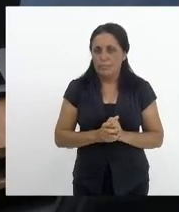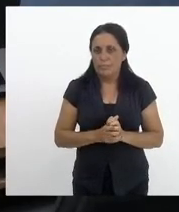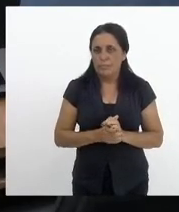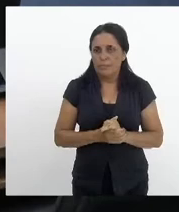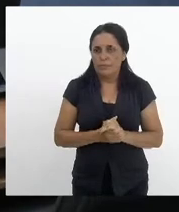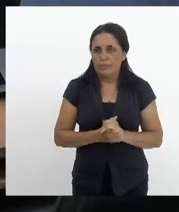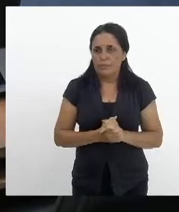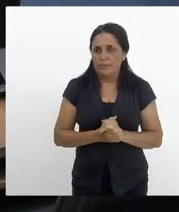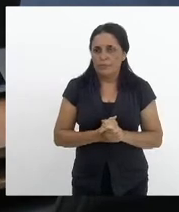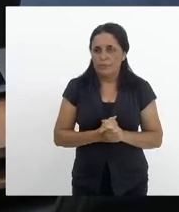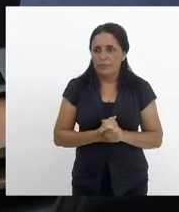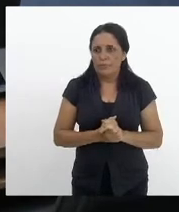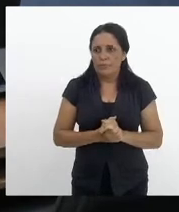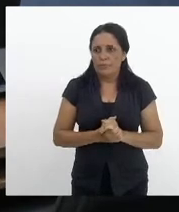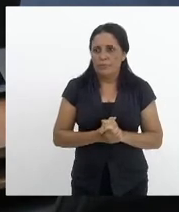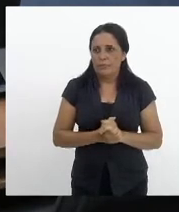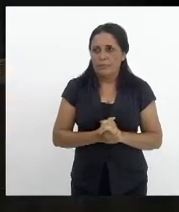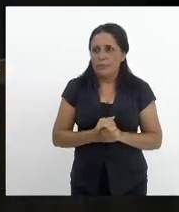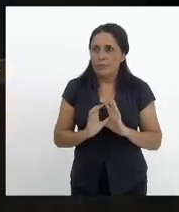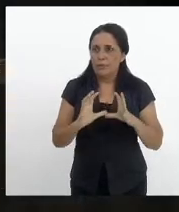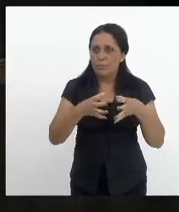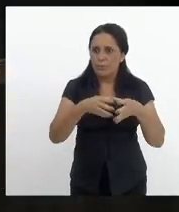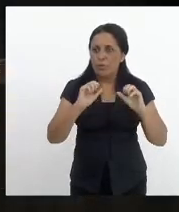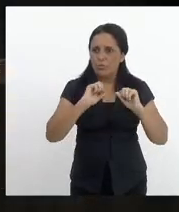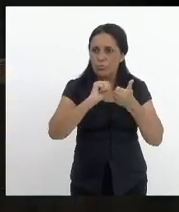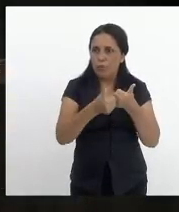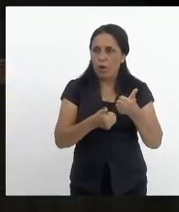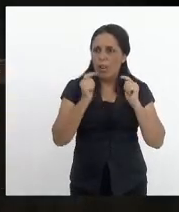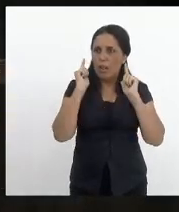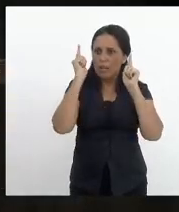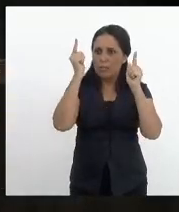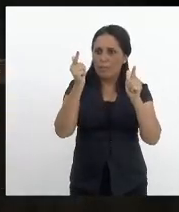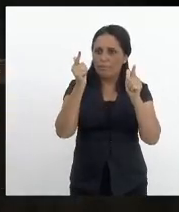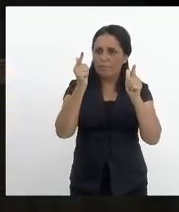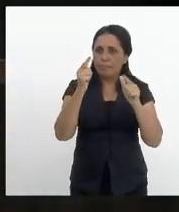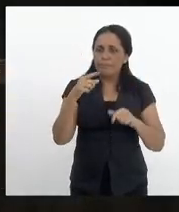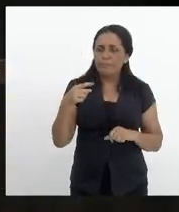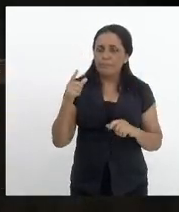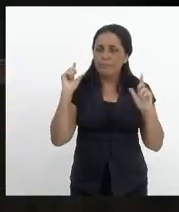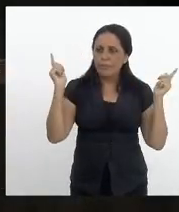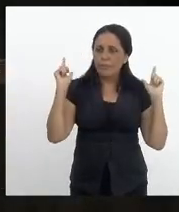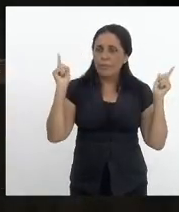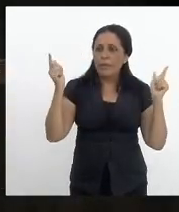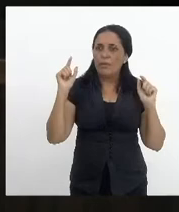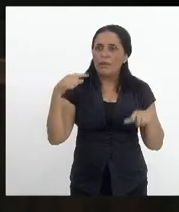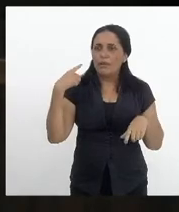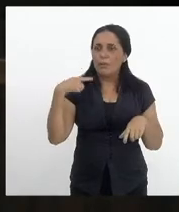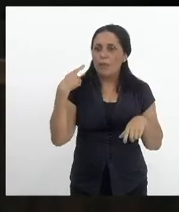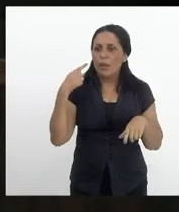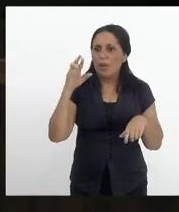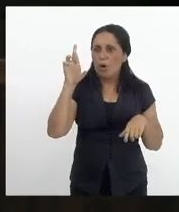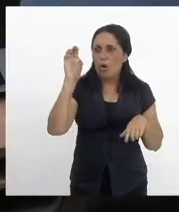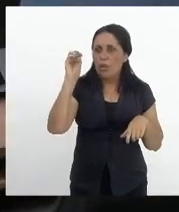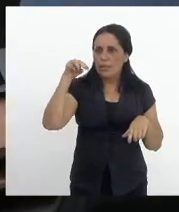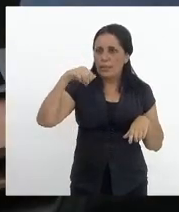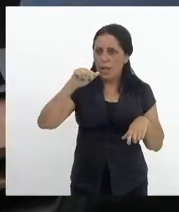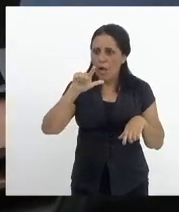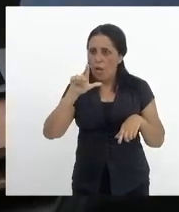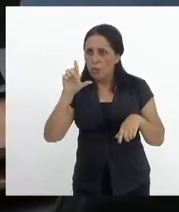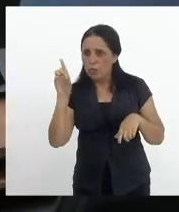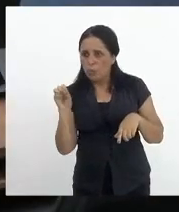Favorável. Pela Comissão de Esporte e Lazer, deputado Ronaldo Anqueta, deputado Wellington José.